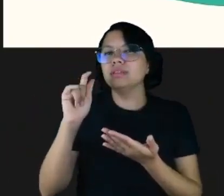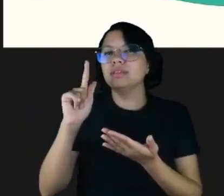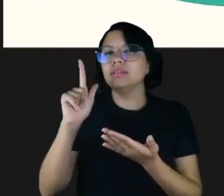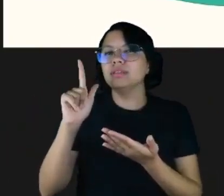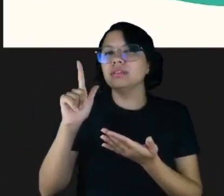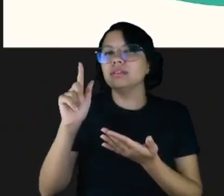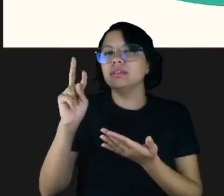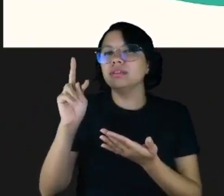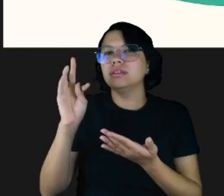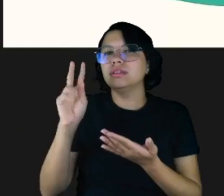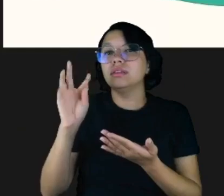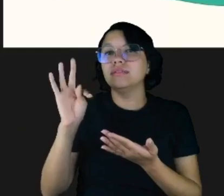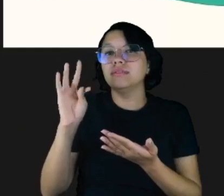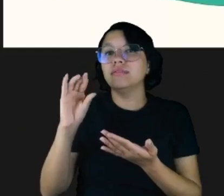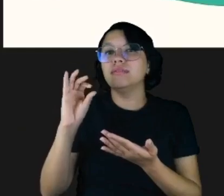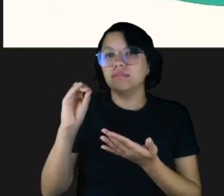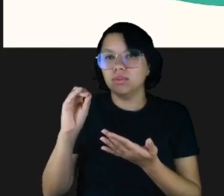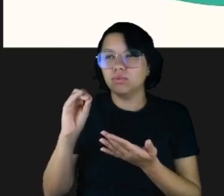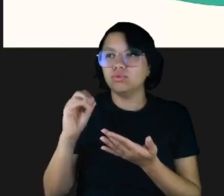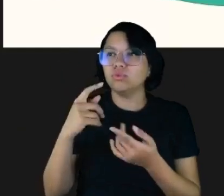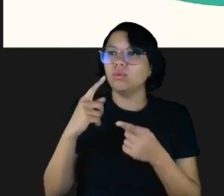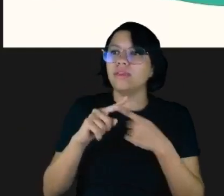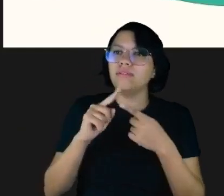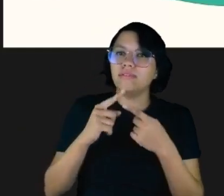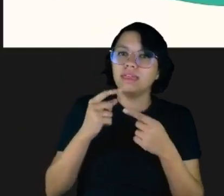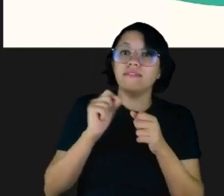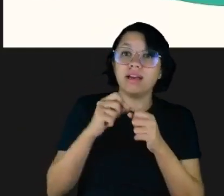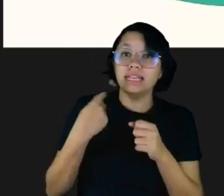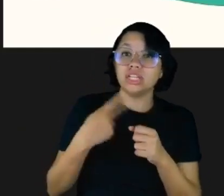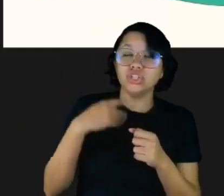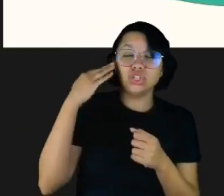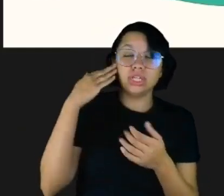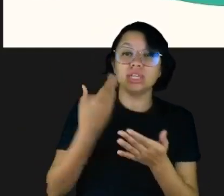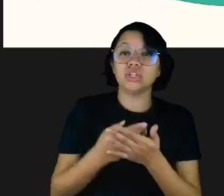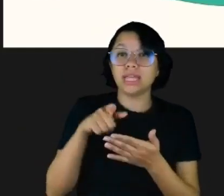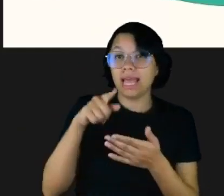faz a gente acreditar que isso aqui é verdade.